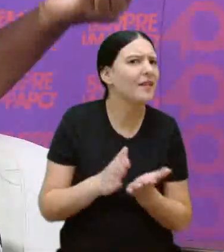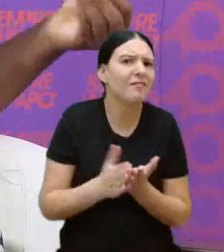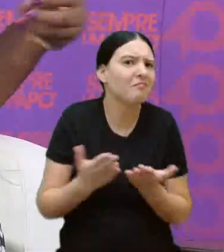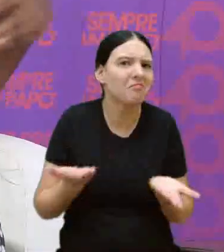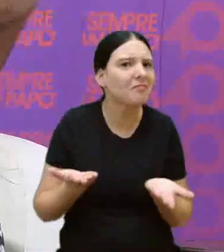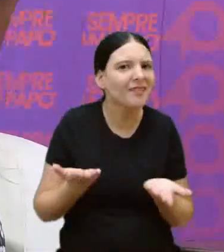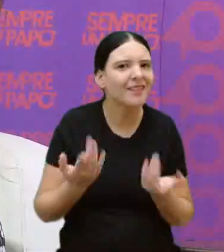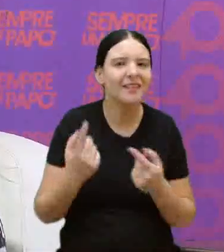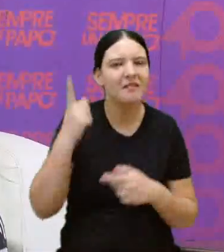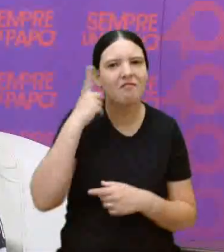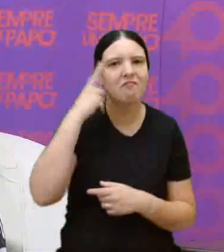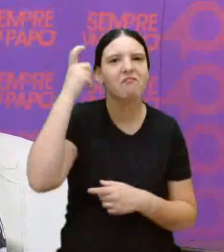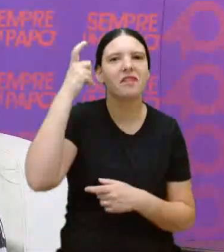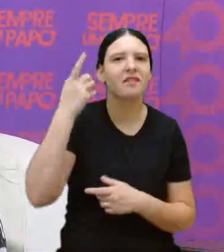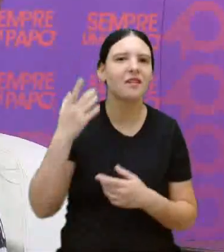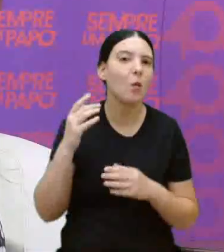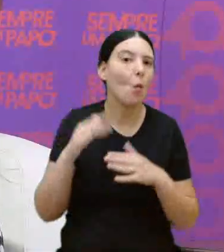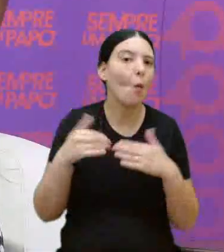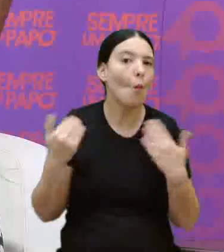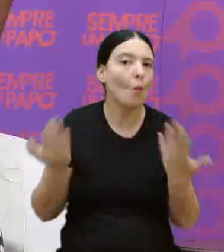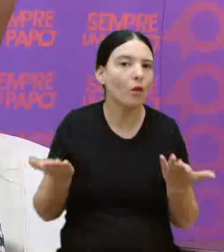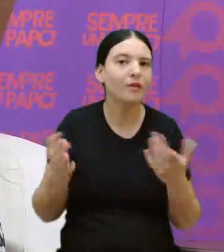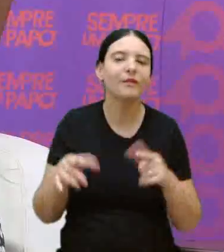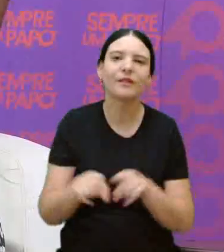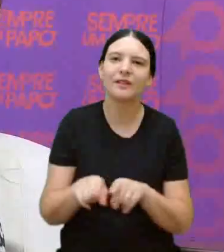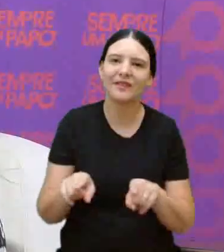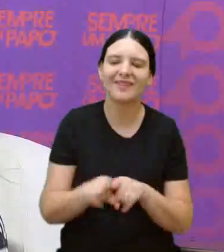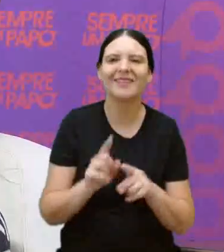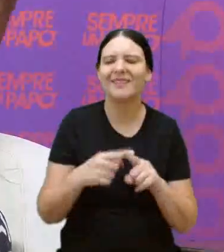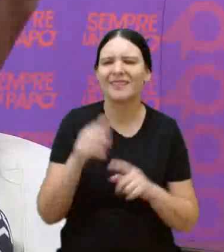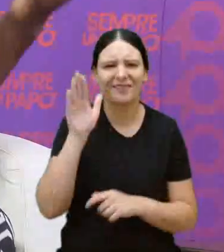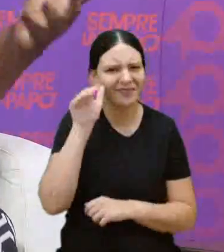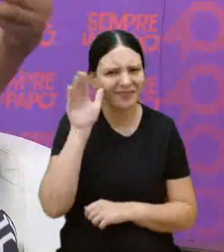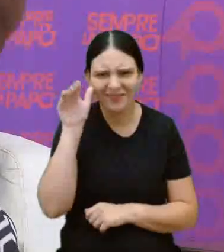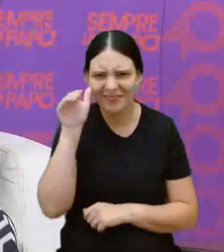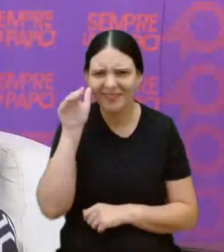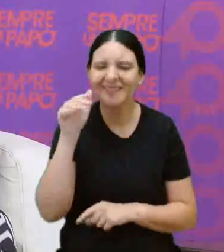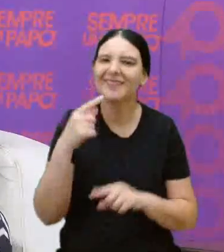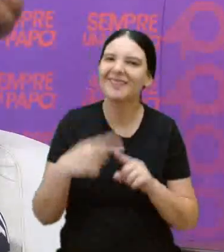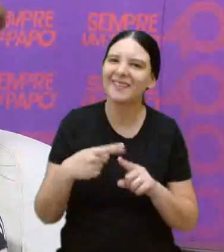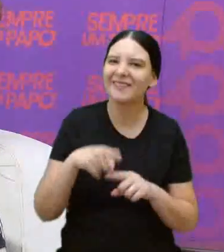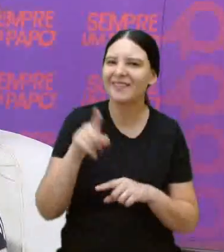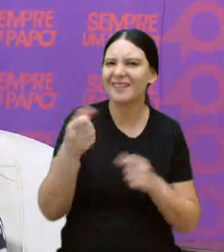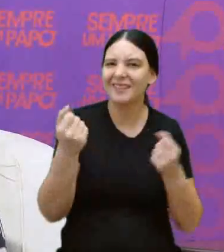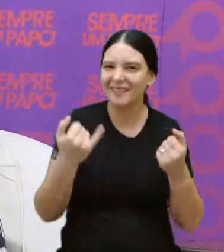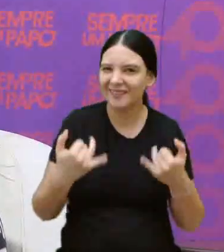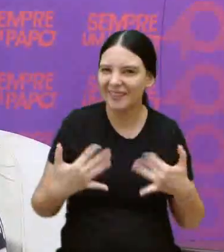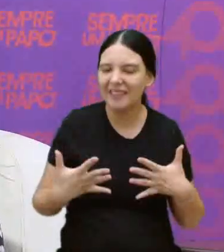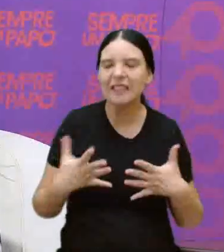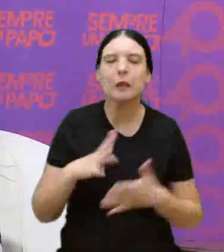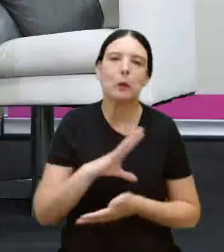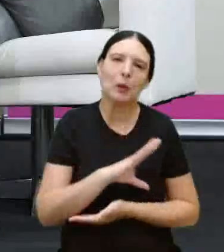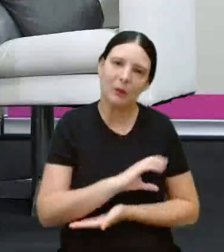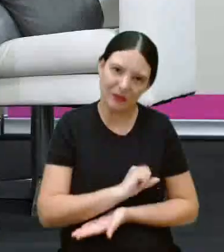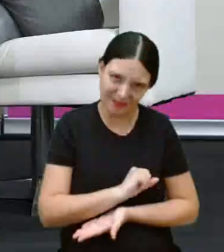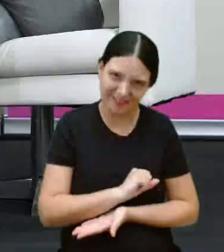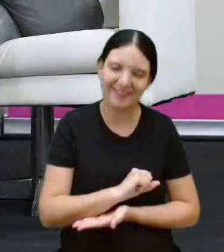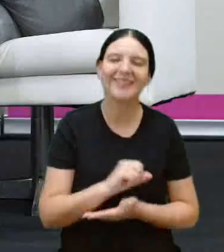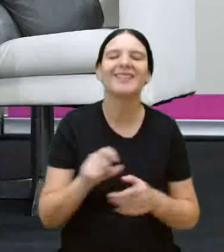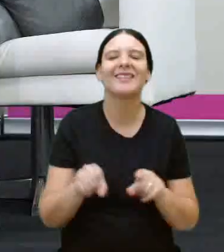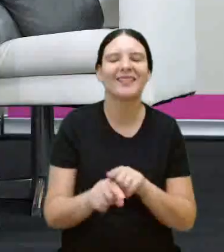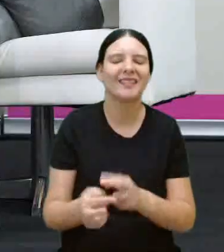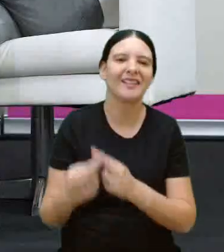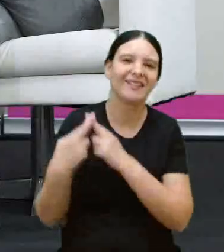ideia que você teve, né? O público está aqui bastante curioso, que você fala muito dessa coisa do amor, né, e com muita